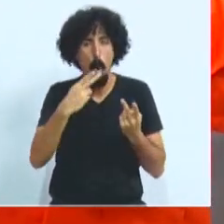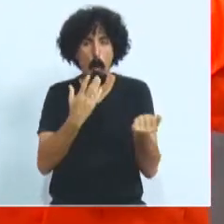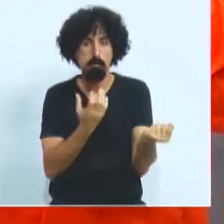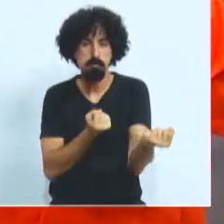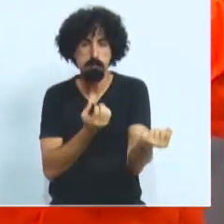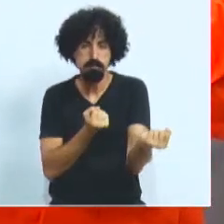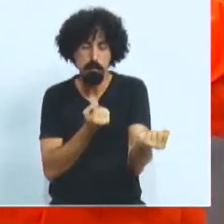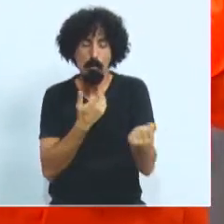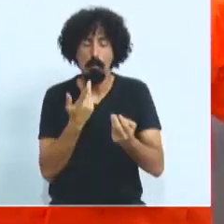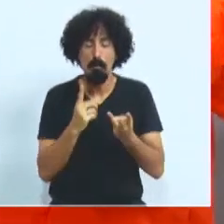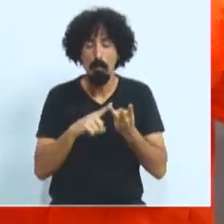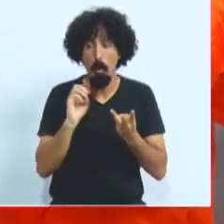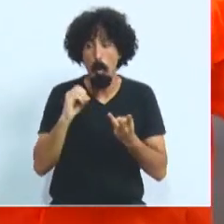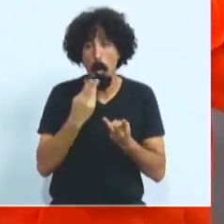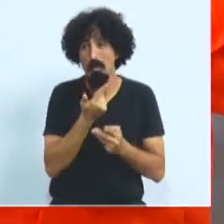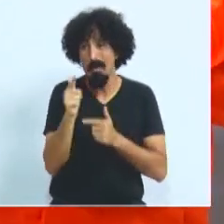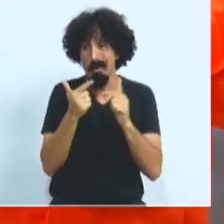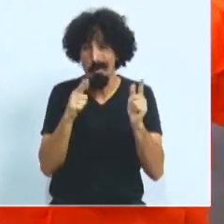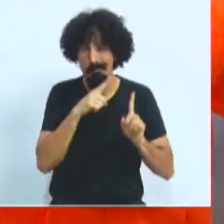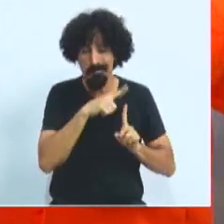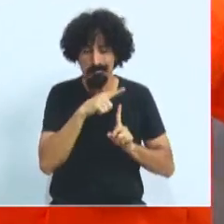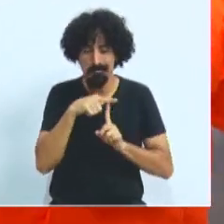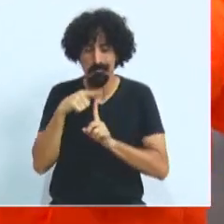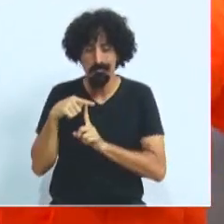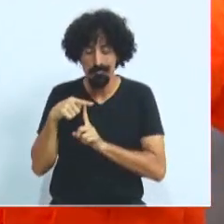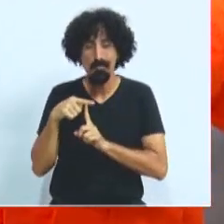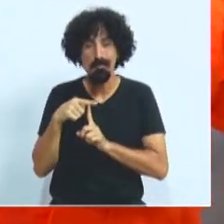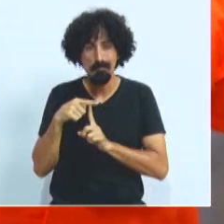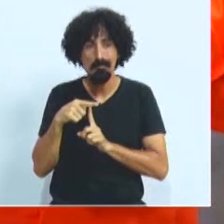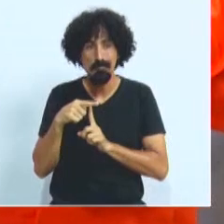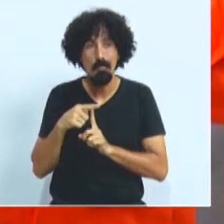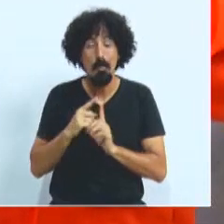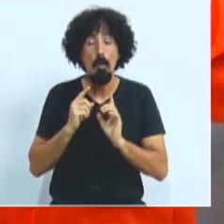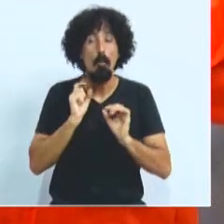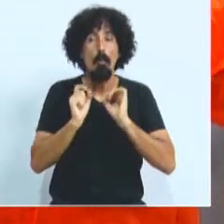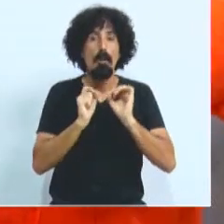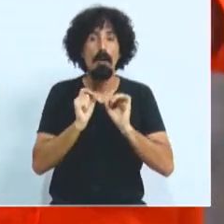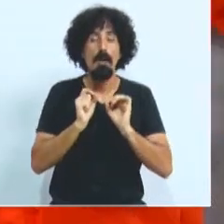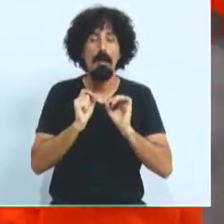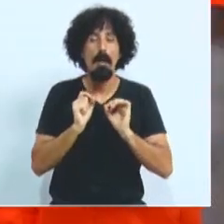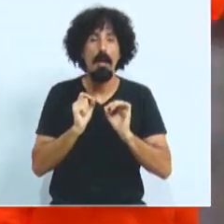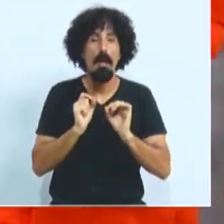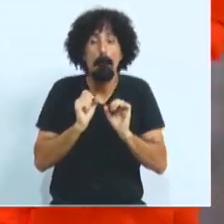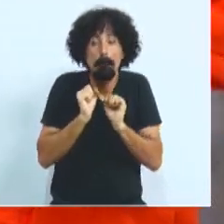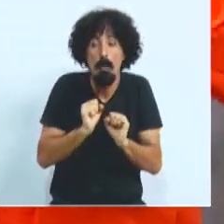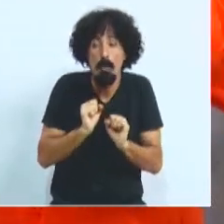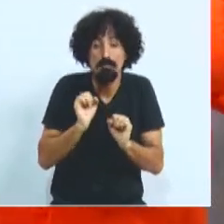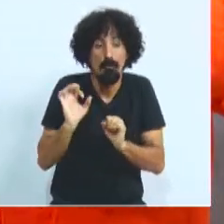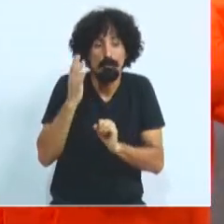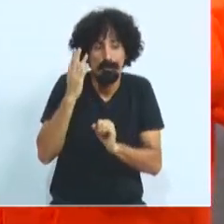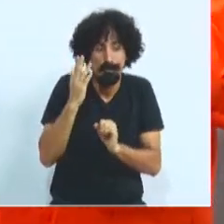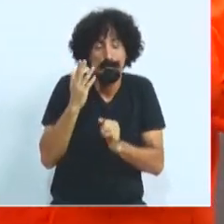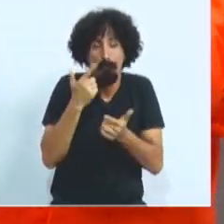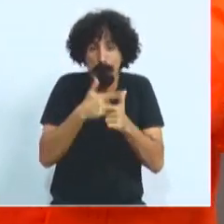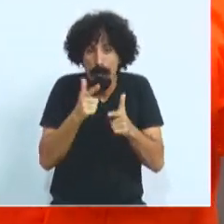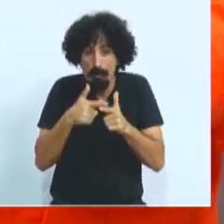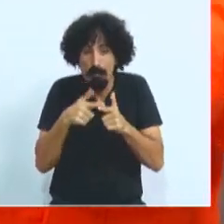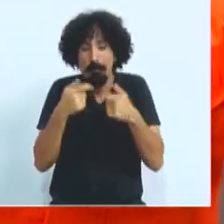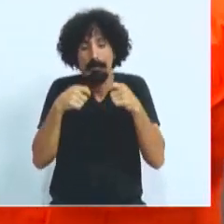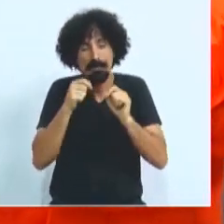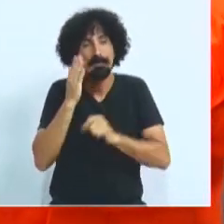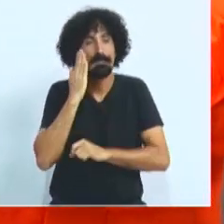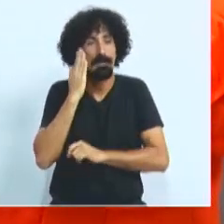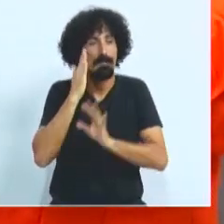diversos tipos de remédio controlado. Crianças, a criança não nasce bem saudável, aí a pessoa sempre está se deparando com